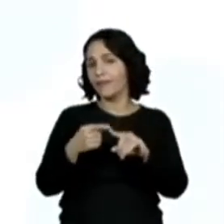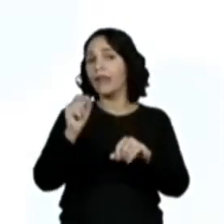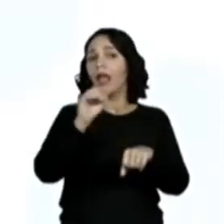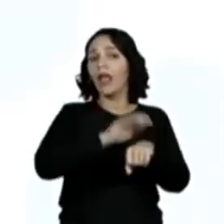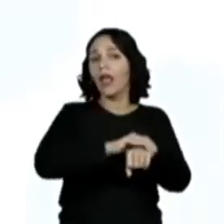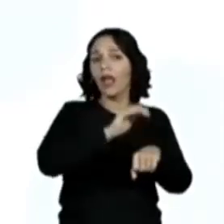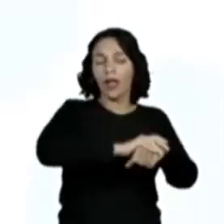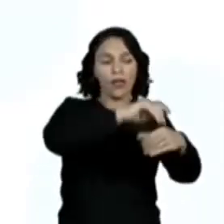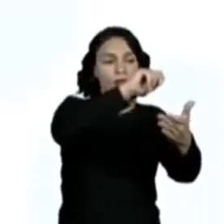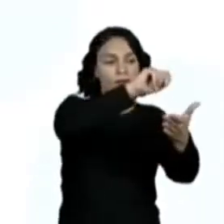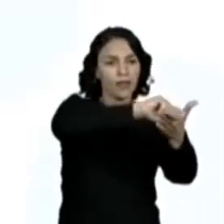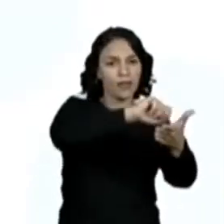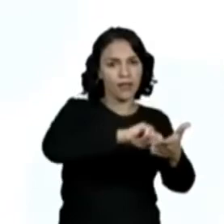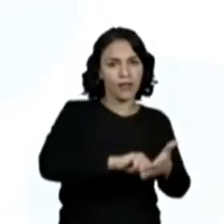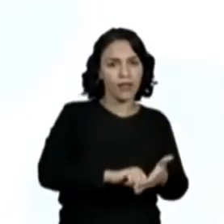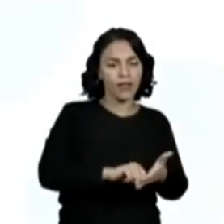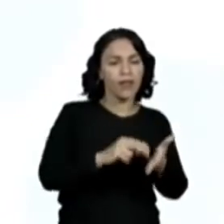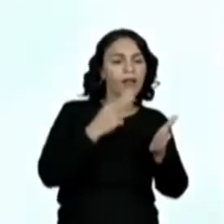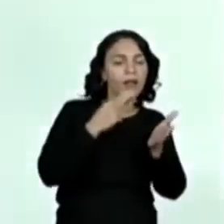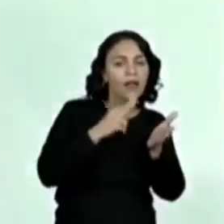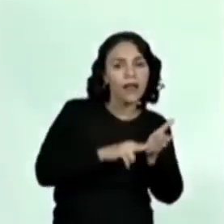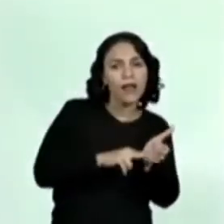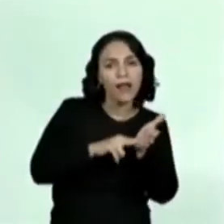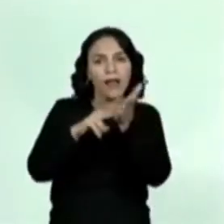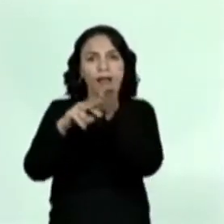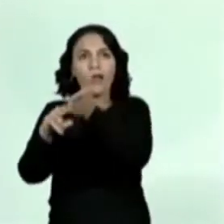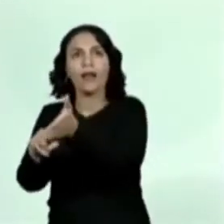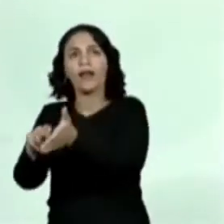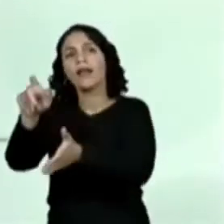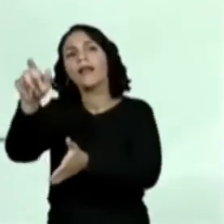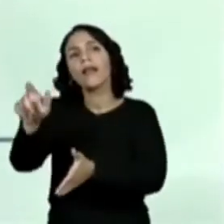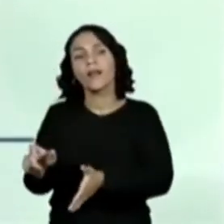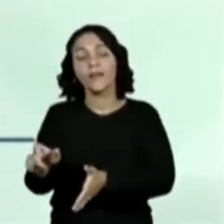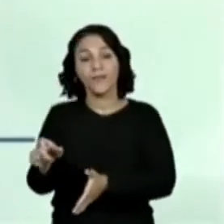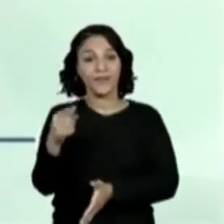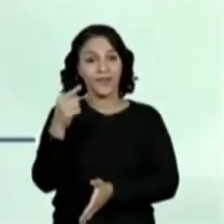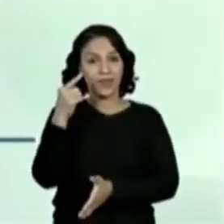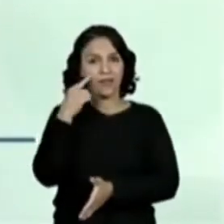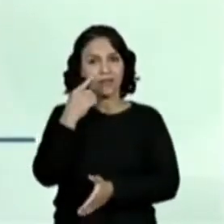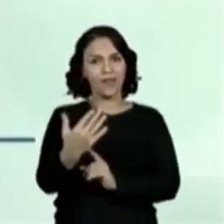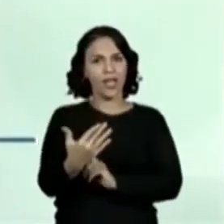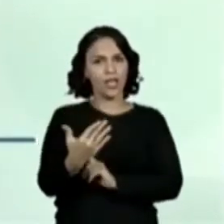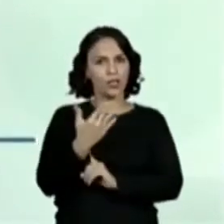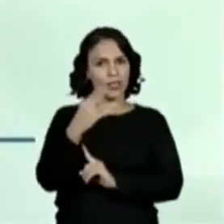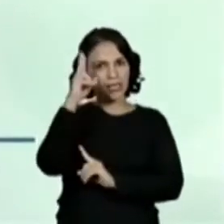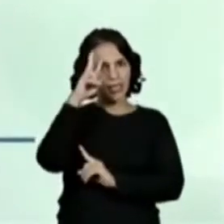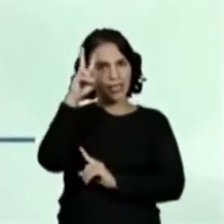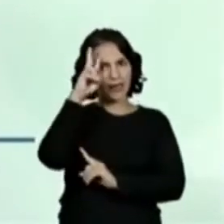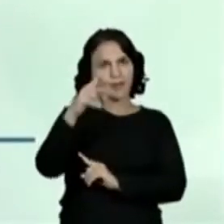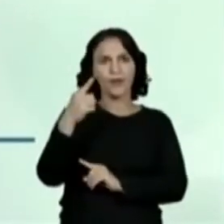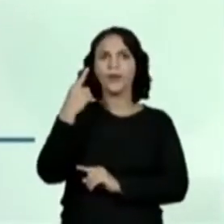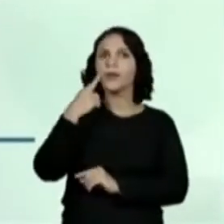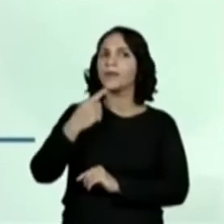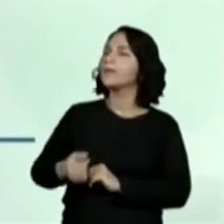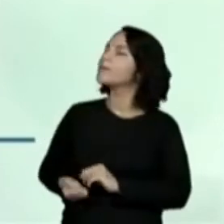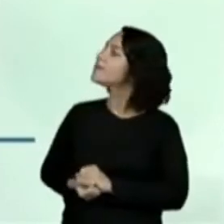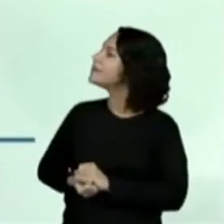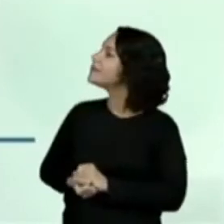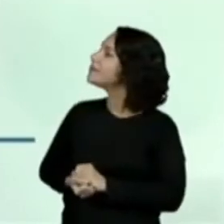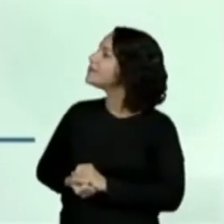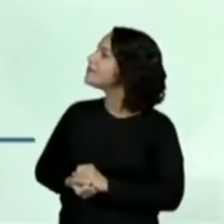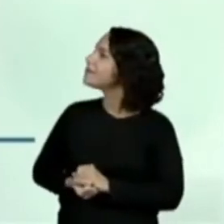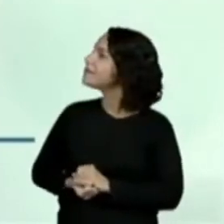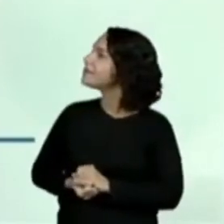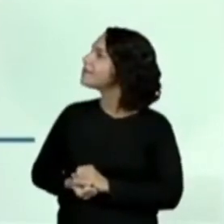quem era? Olha, esse envelope que tem aqui na minha mão vai nos ajudar a recordar dessa carta, porque o nosso trabalho